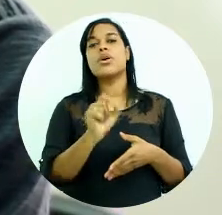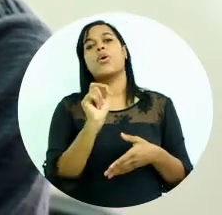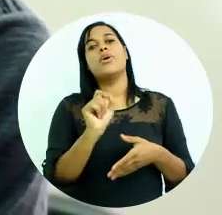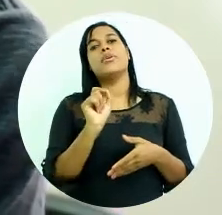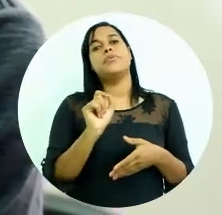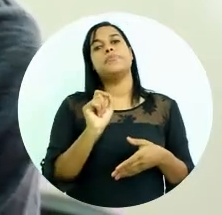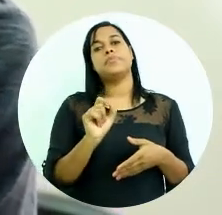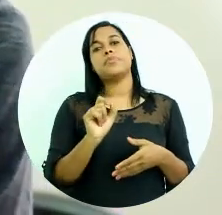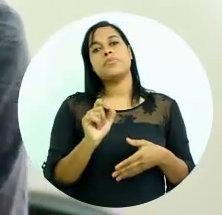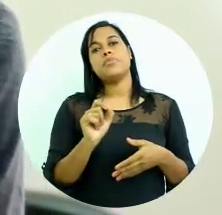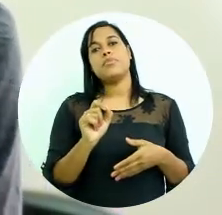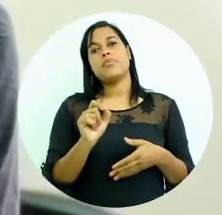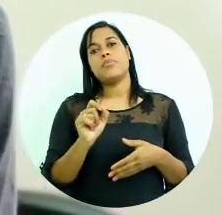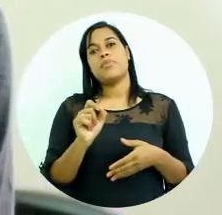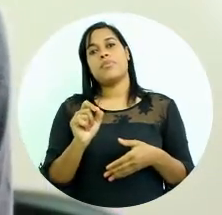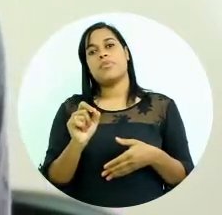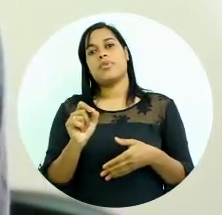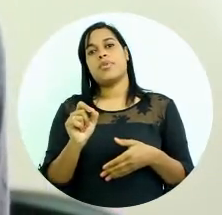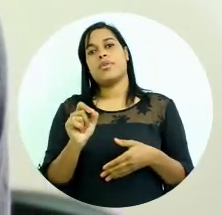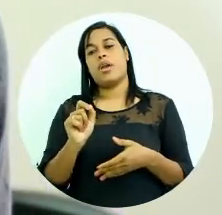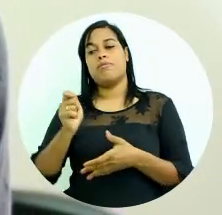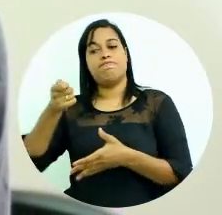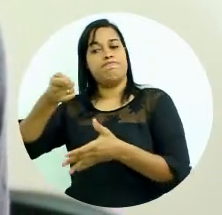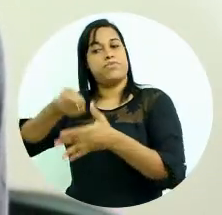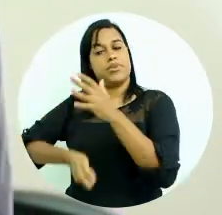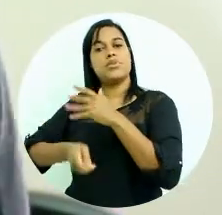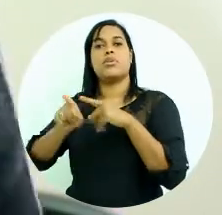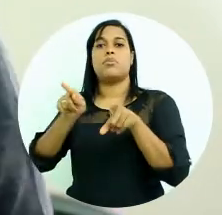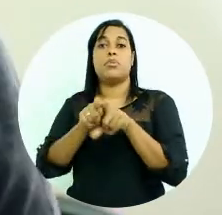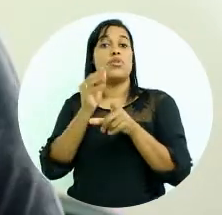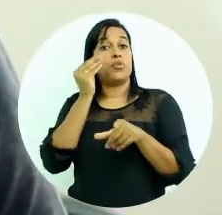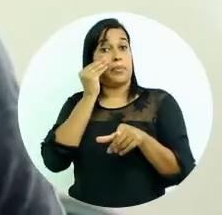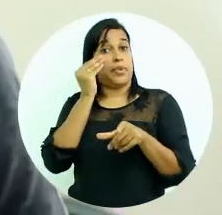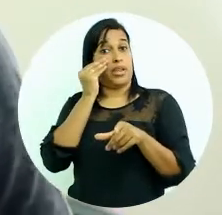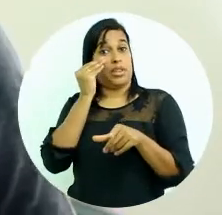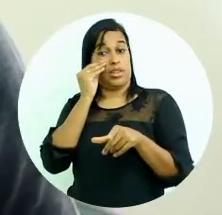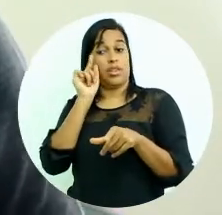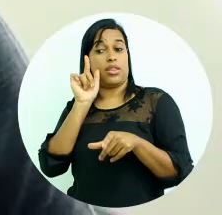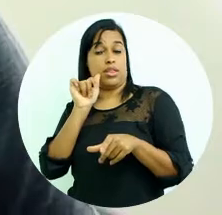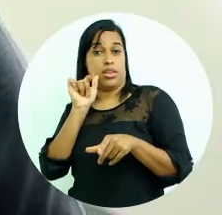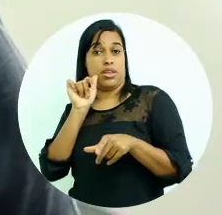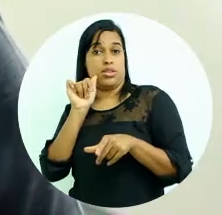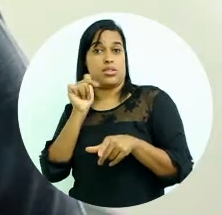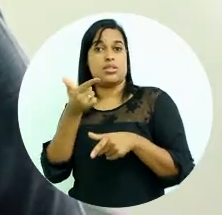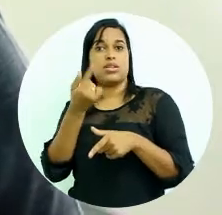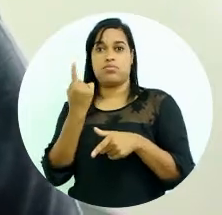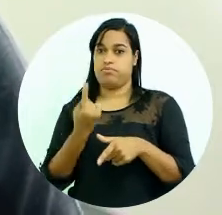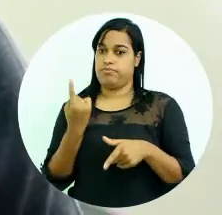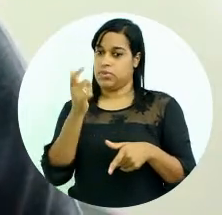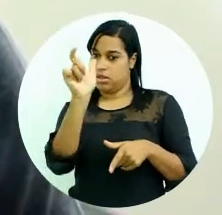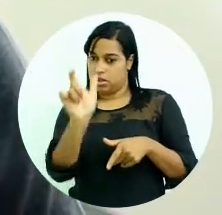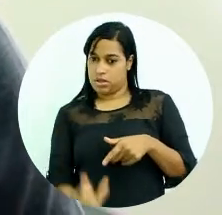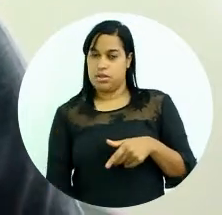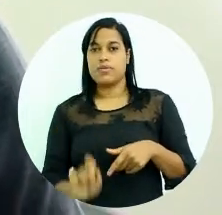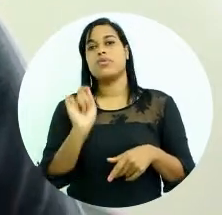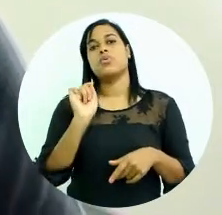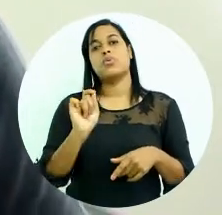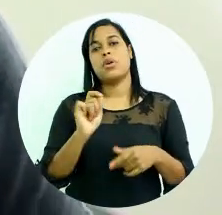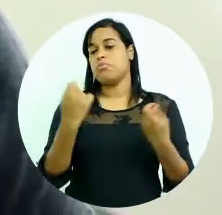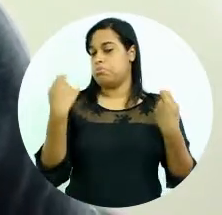Marx faz é pelo dominado, na expectativa de que esse